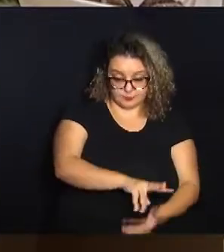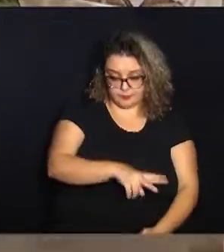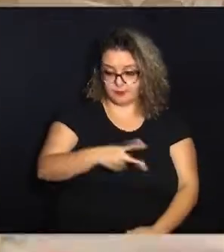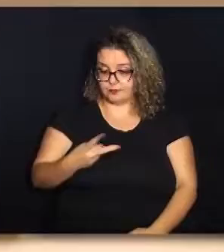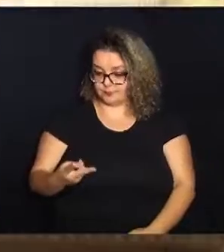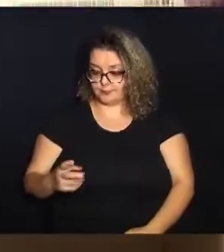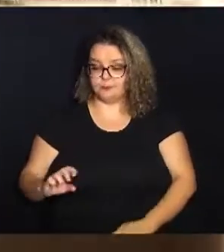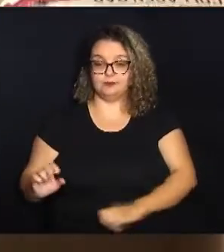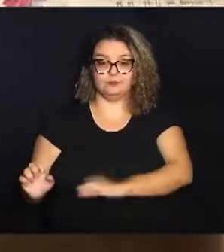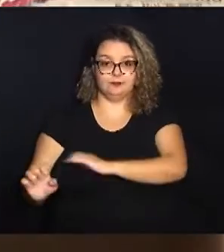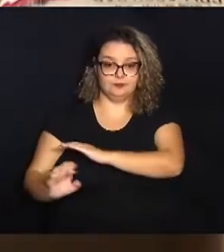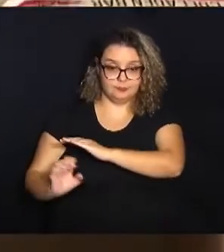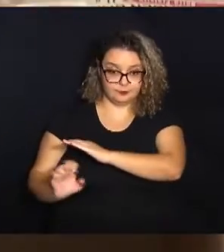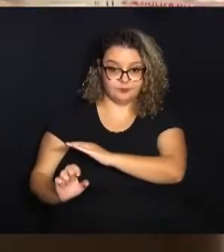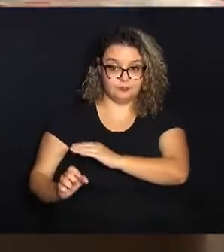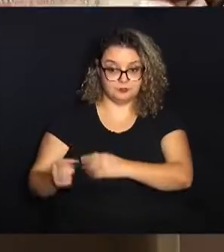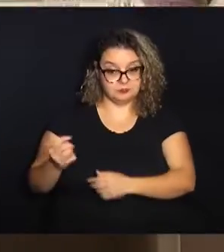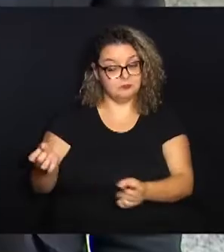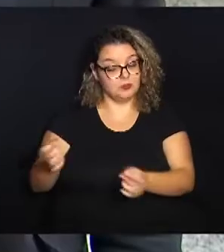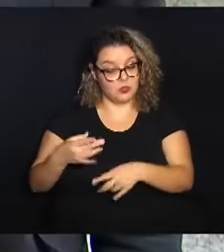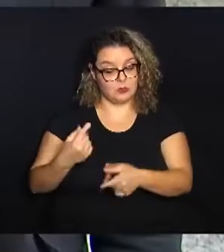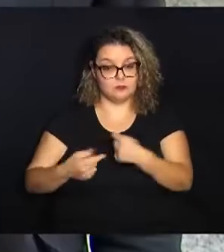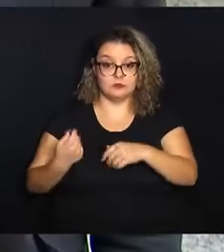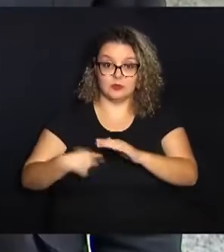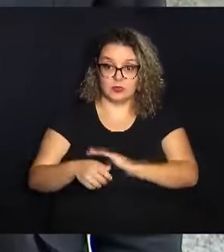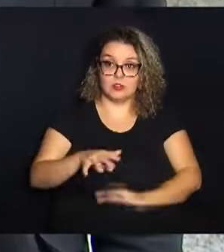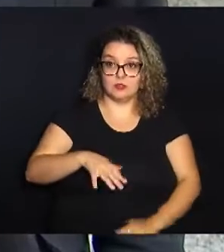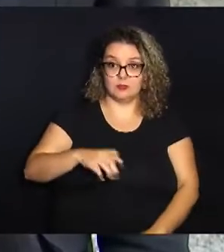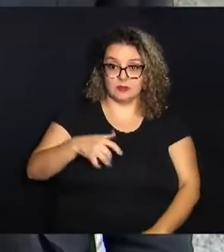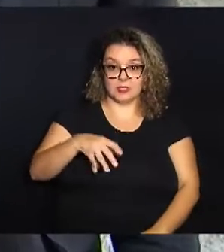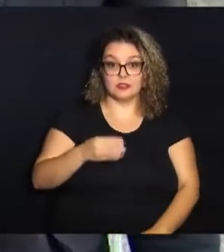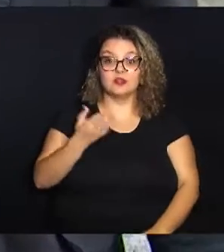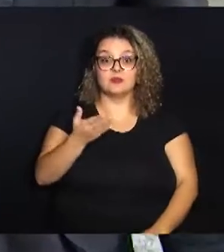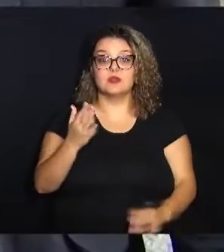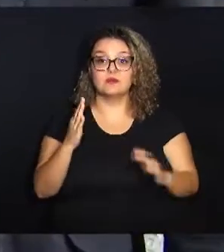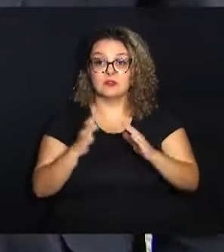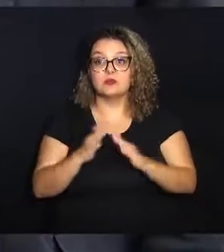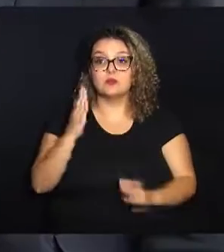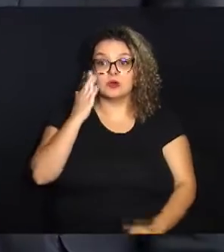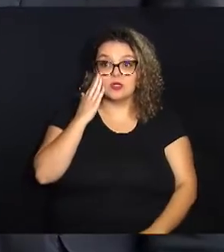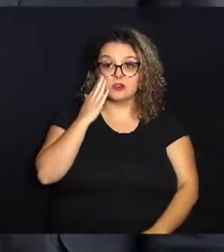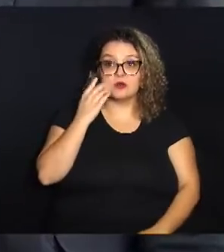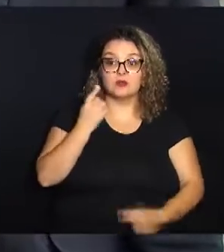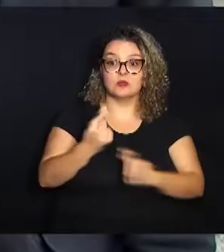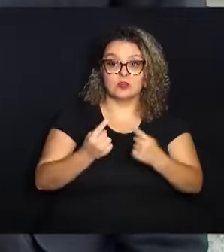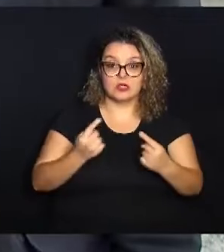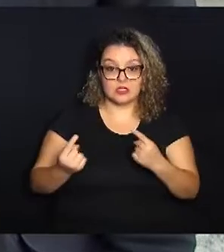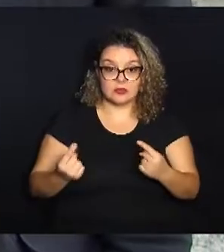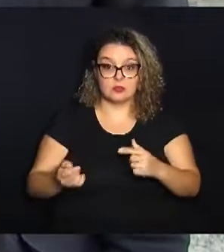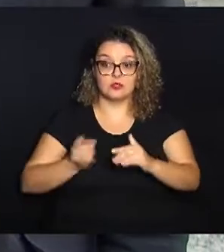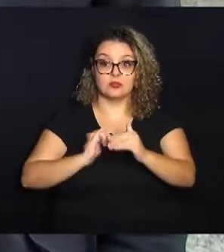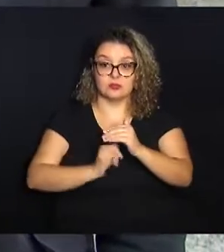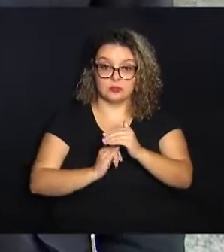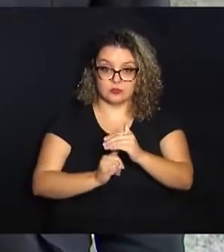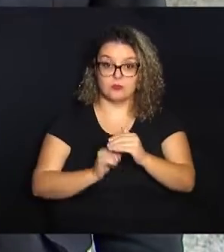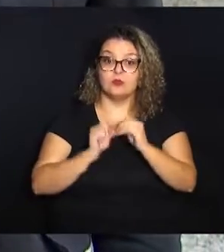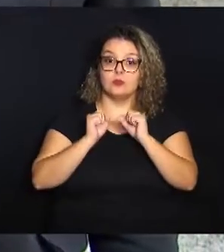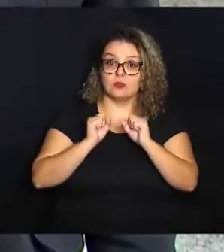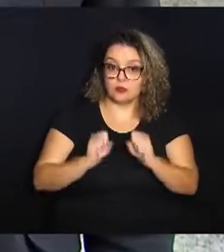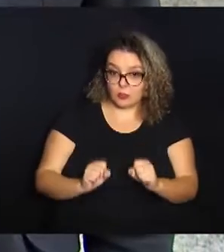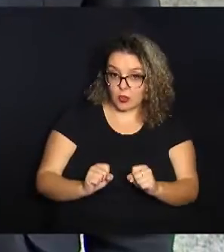negócio pronto para investimento e mercado. E para você aí de casa entender como cada uma dessas startups